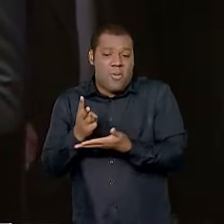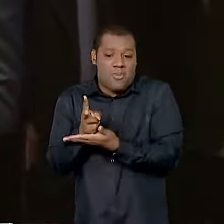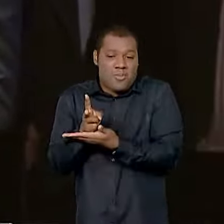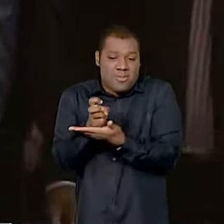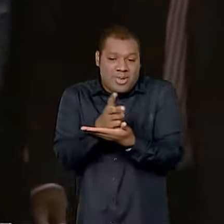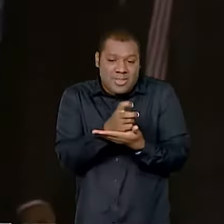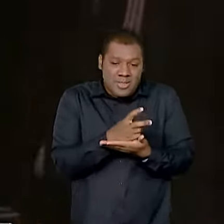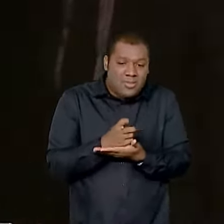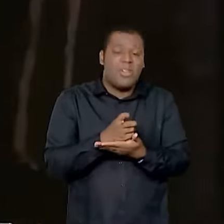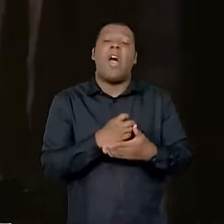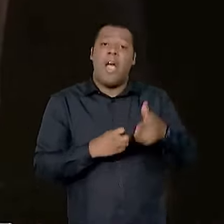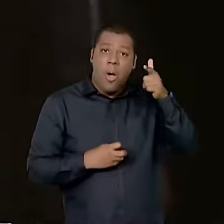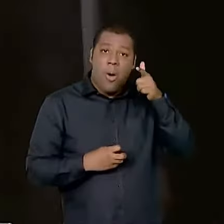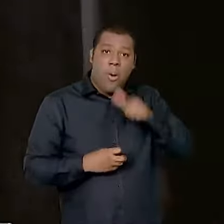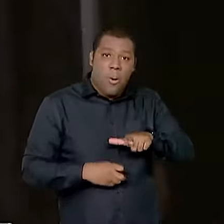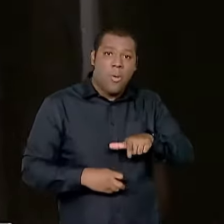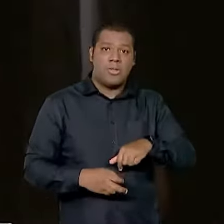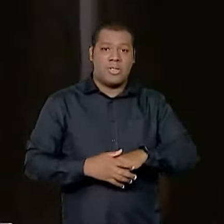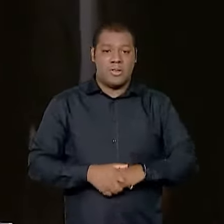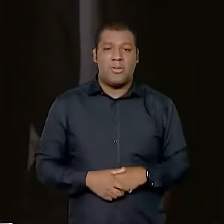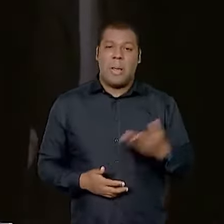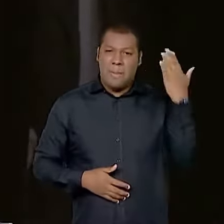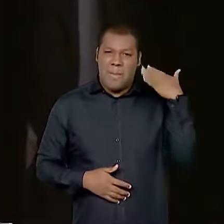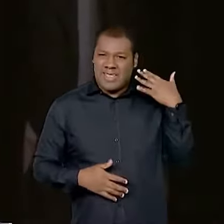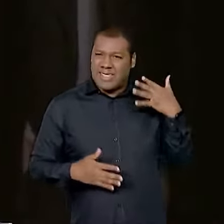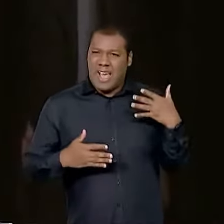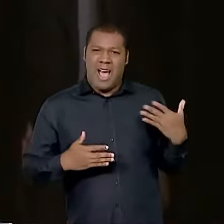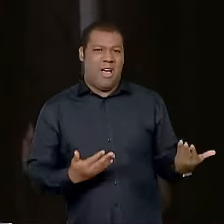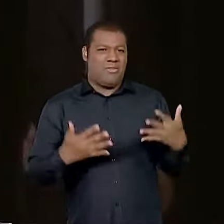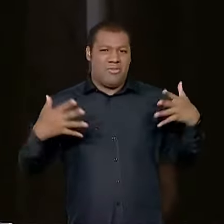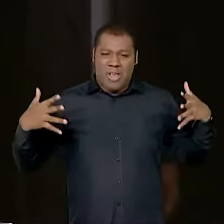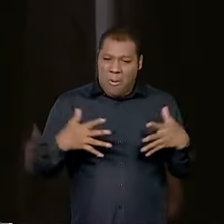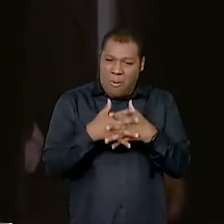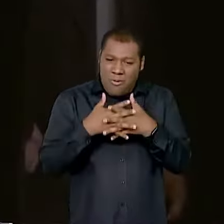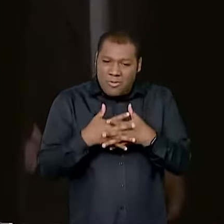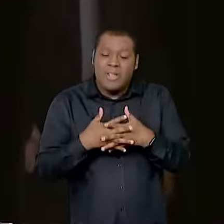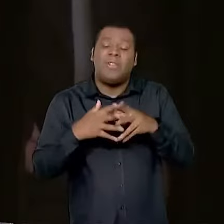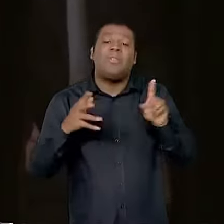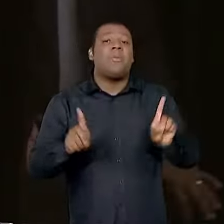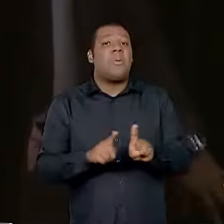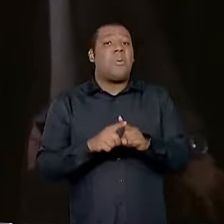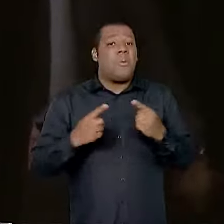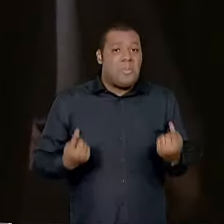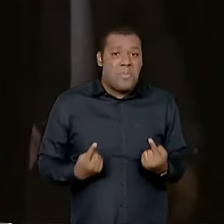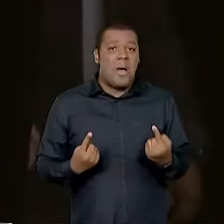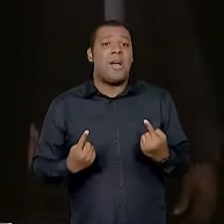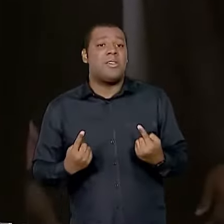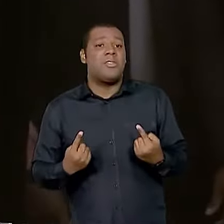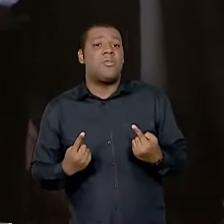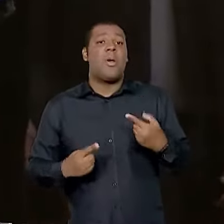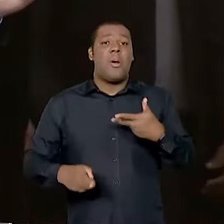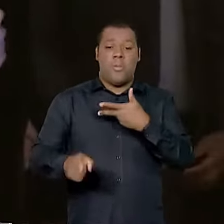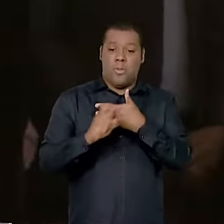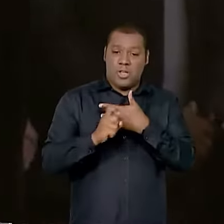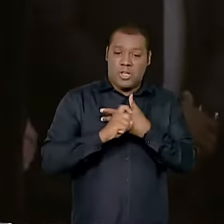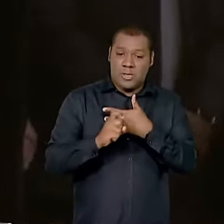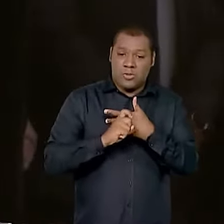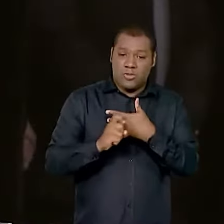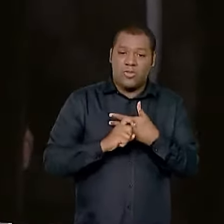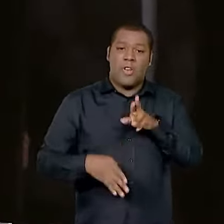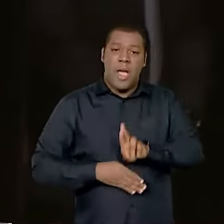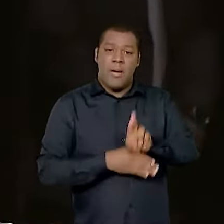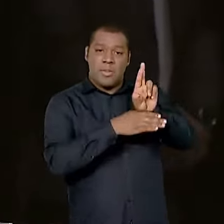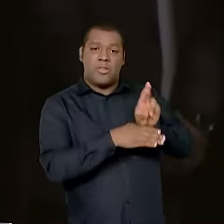ser feita, a que guardava a maior divergência, e numa demonstração de maturidade política, o Poder Executivo, representado